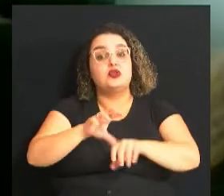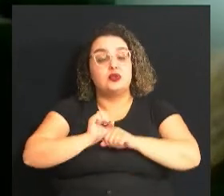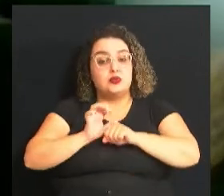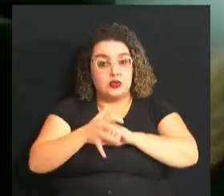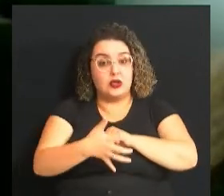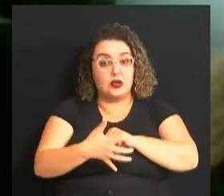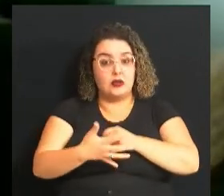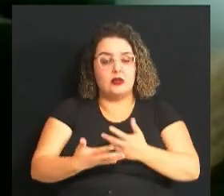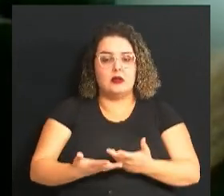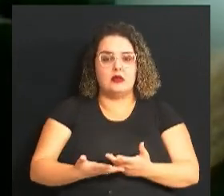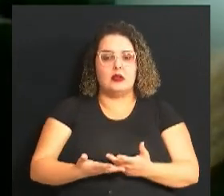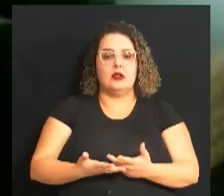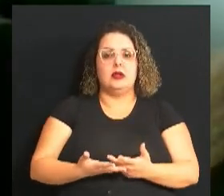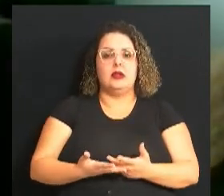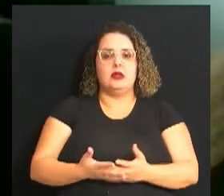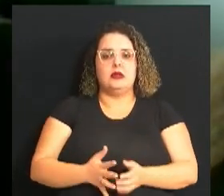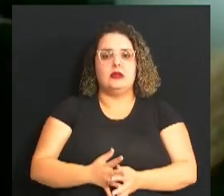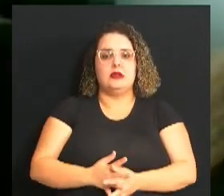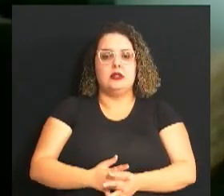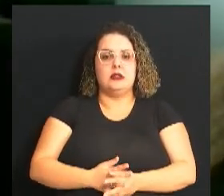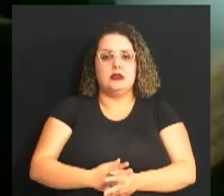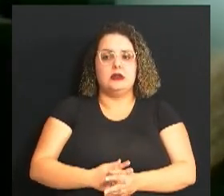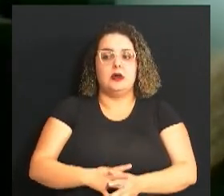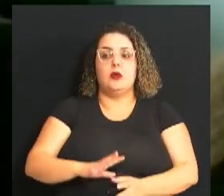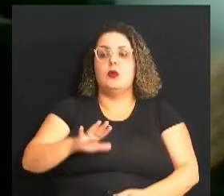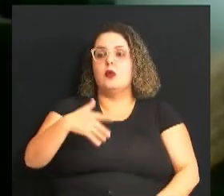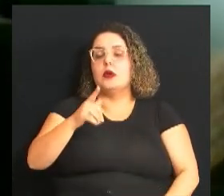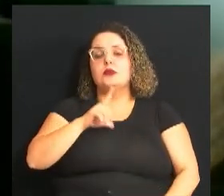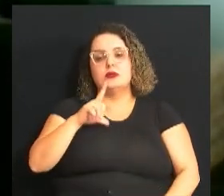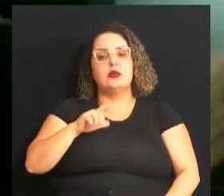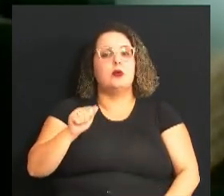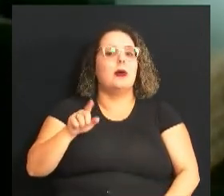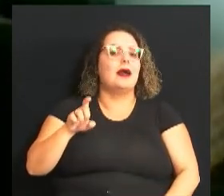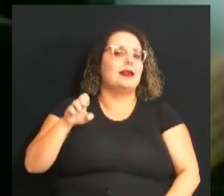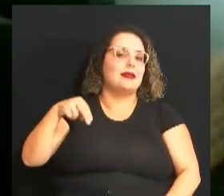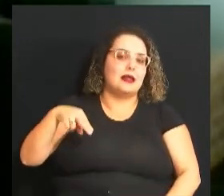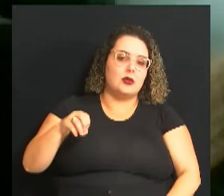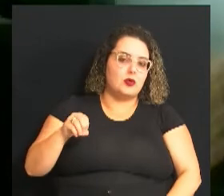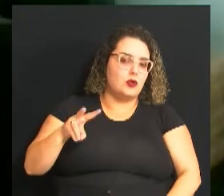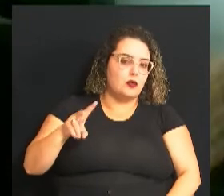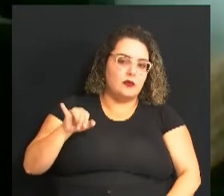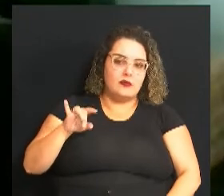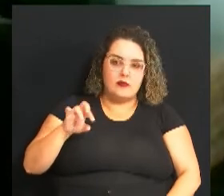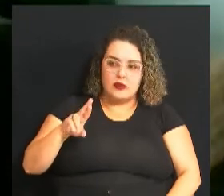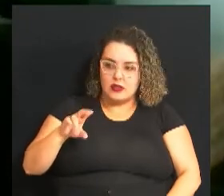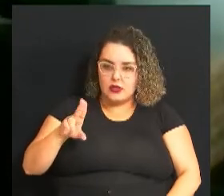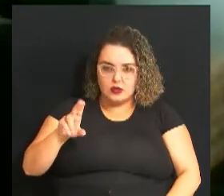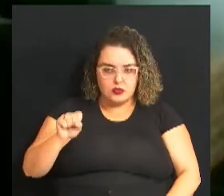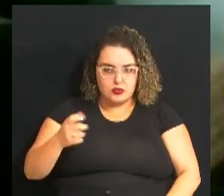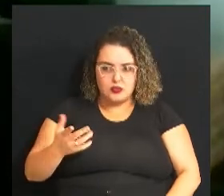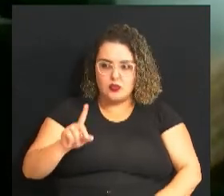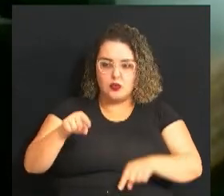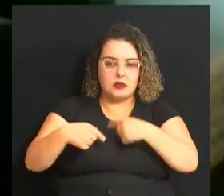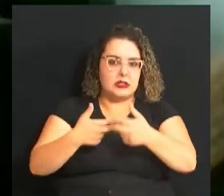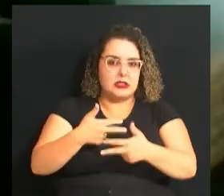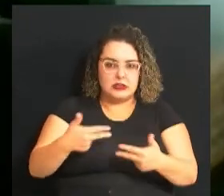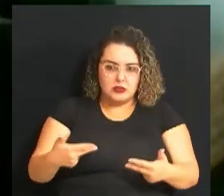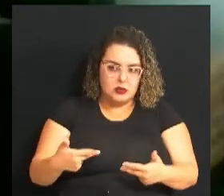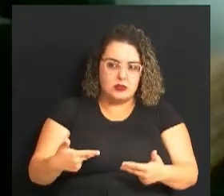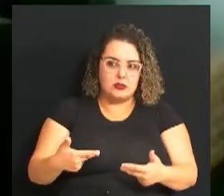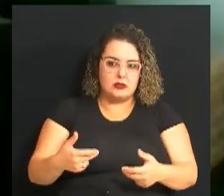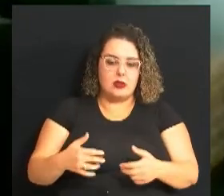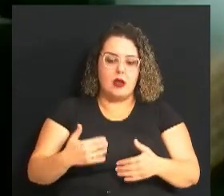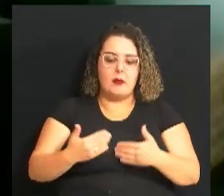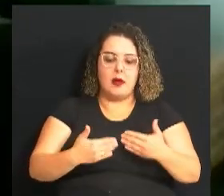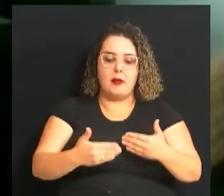coronavírus, quando tem o adenovírus, ou talvez até algumas outras situações, eles desencadeiam esse quadro